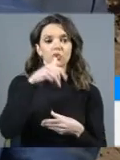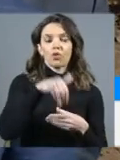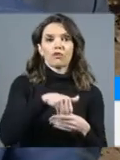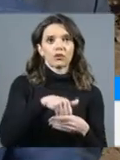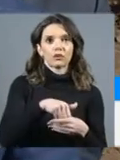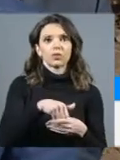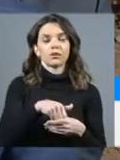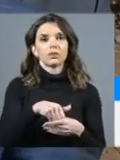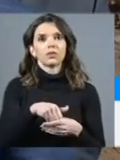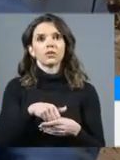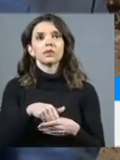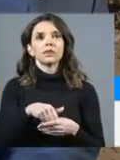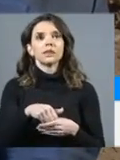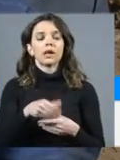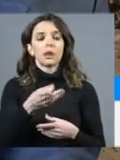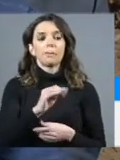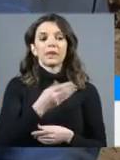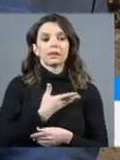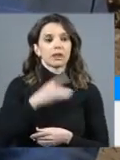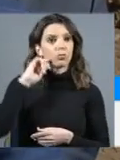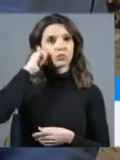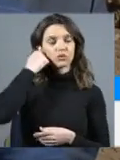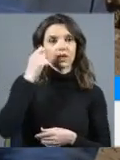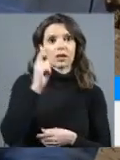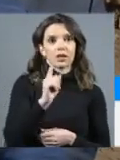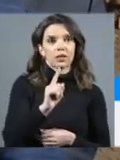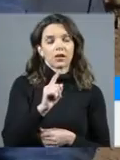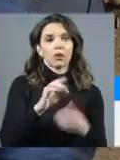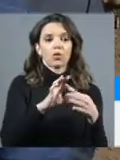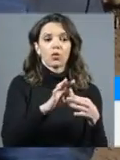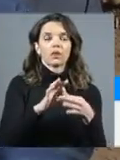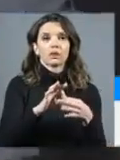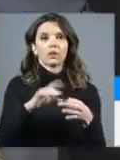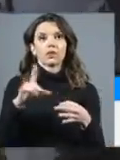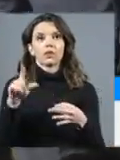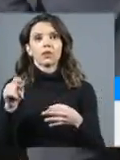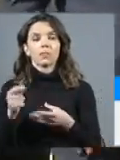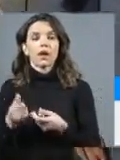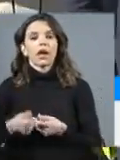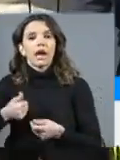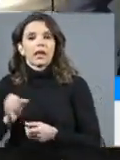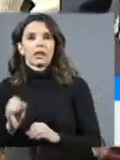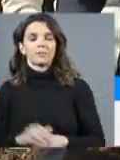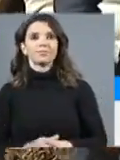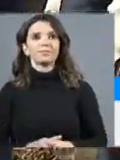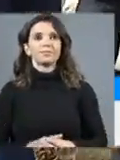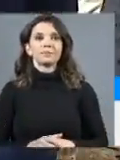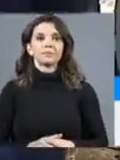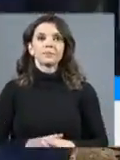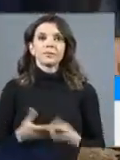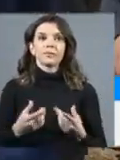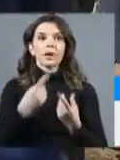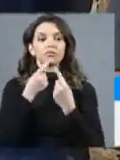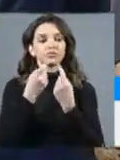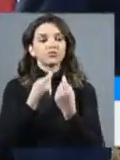vai em coligação. Portanto, nem o PSD é penalizado por ir em coligação, nem é beneficiado. Apesar de a sondagem indicar que o casamento